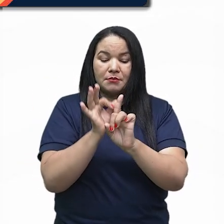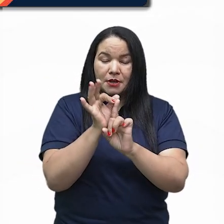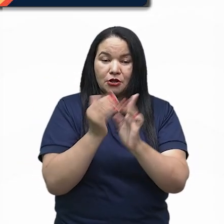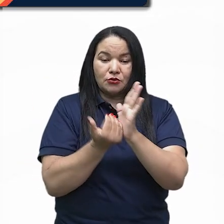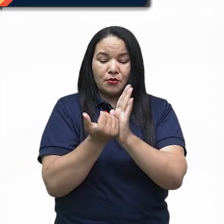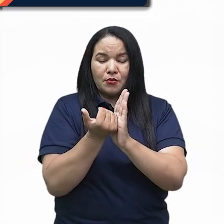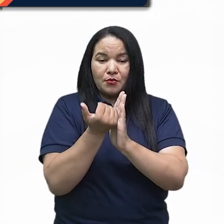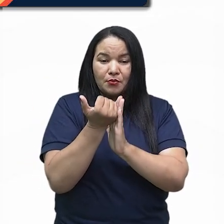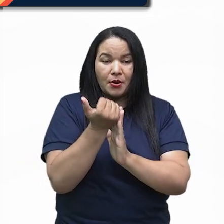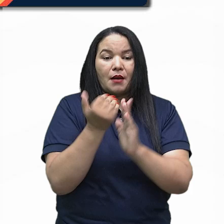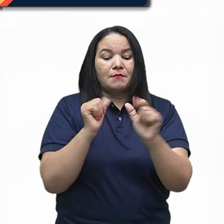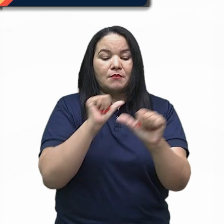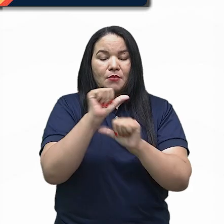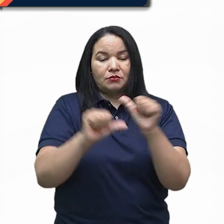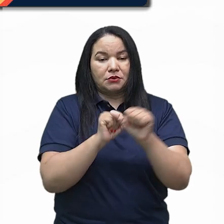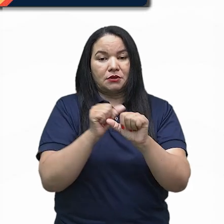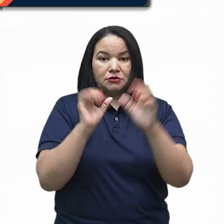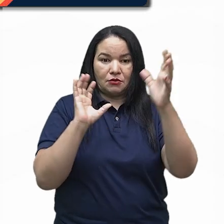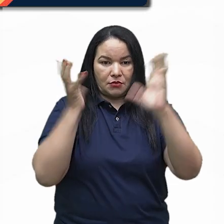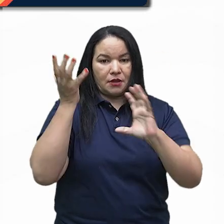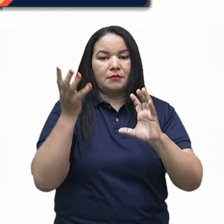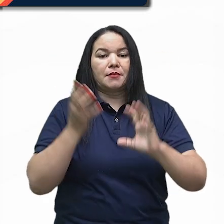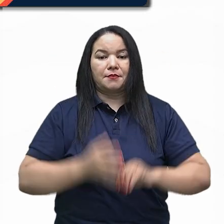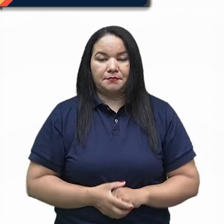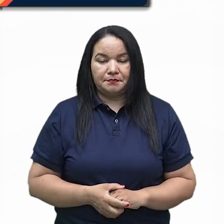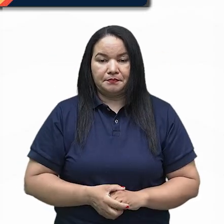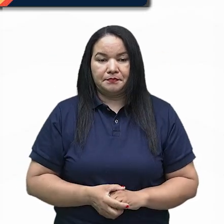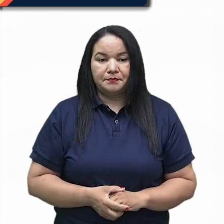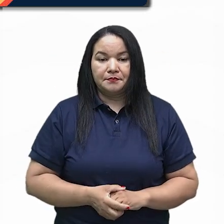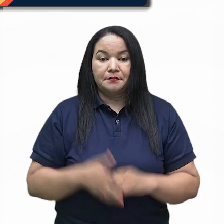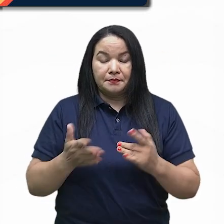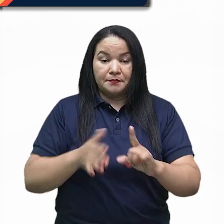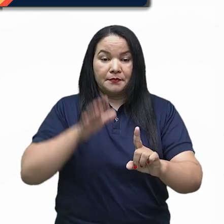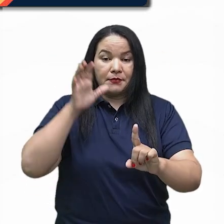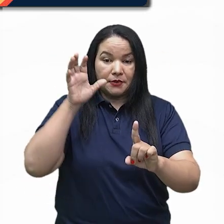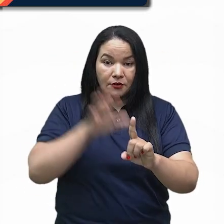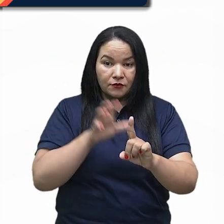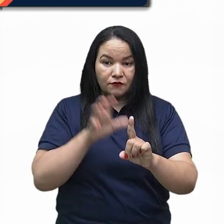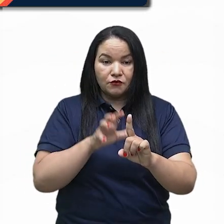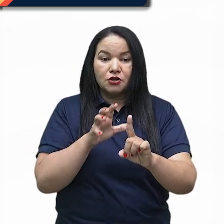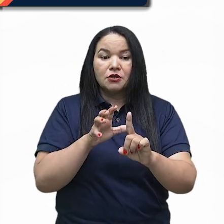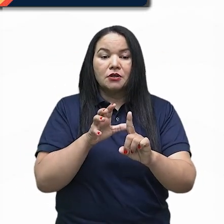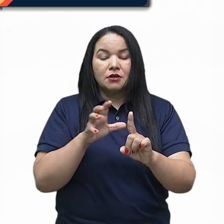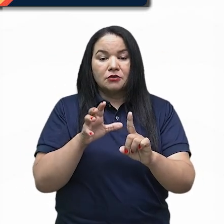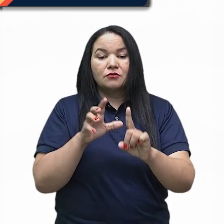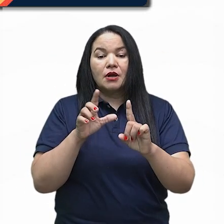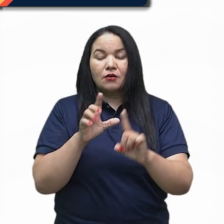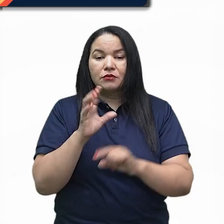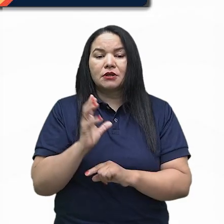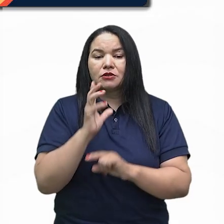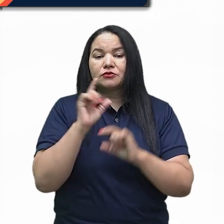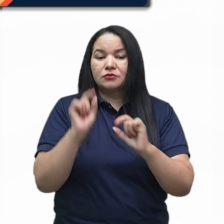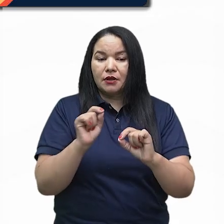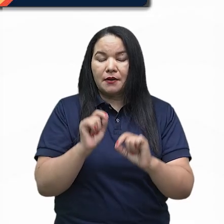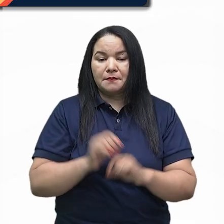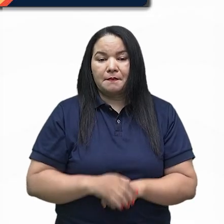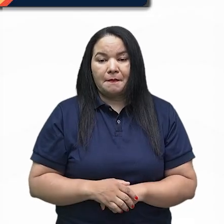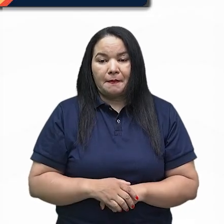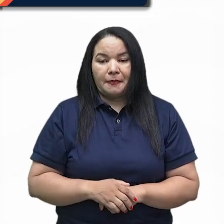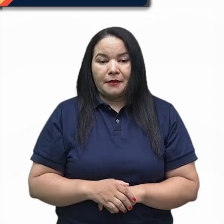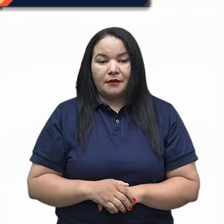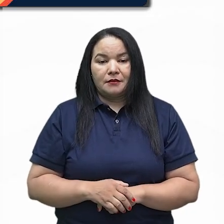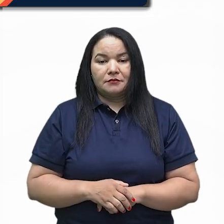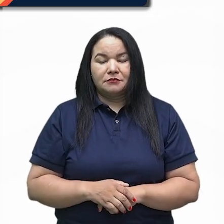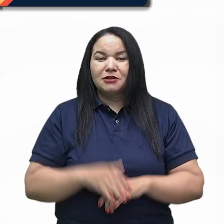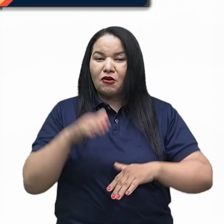e provocando mudanças climáticas, né? E esse efeito, por si só, ele não seria